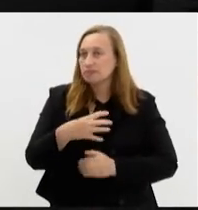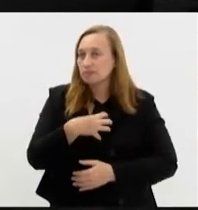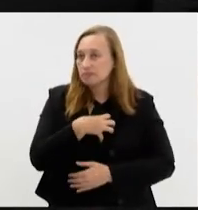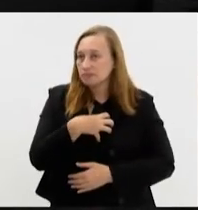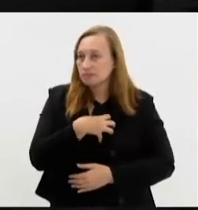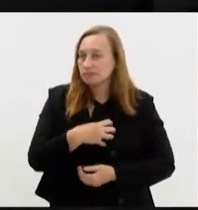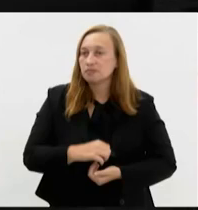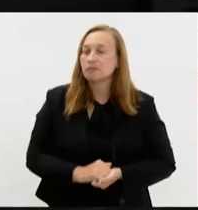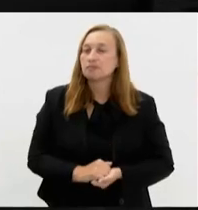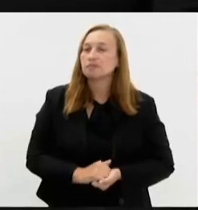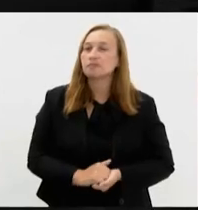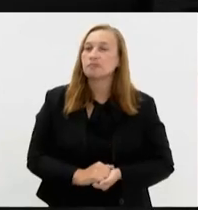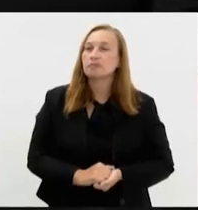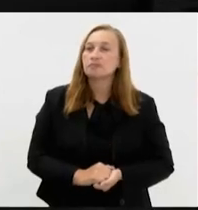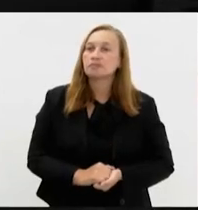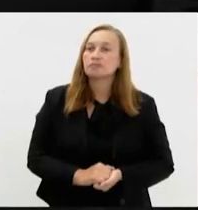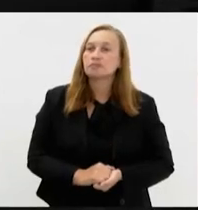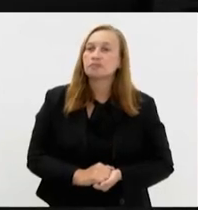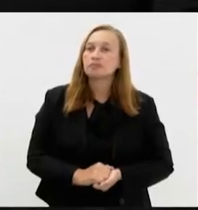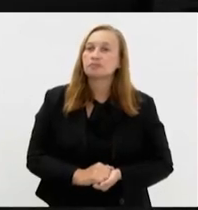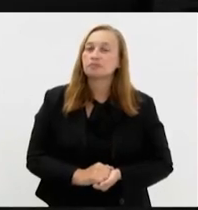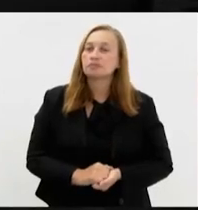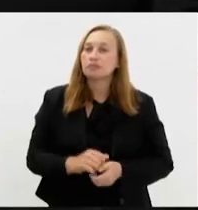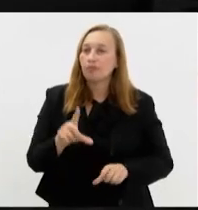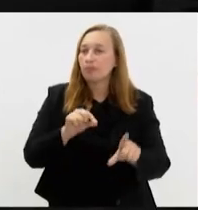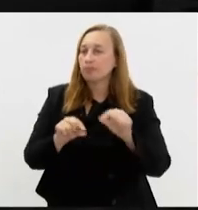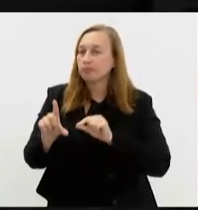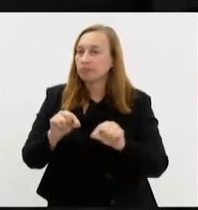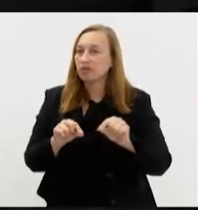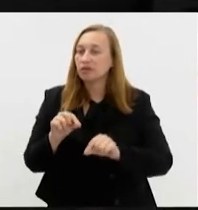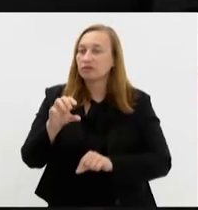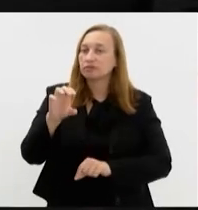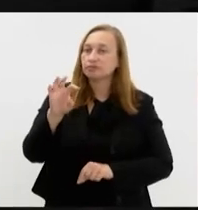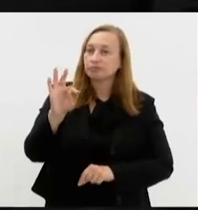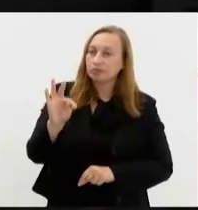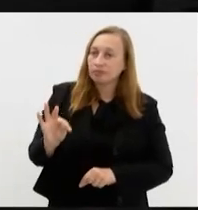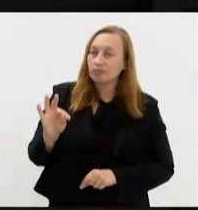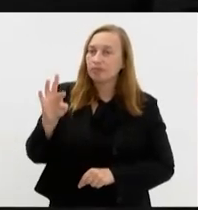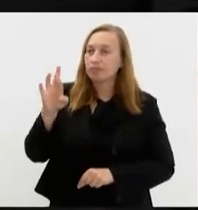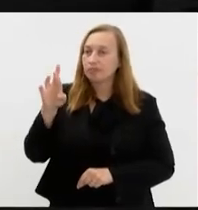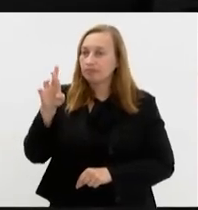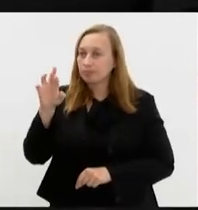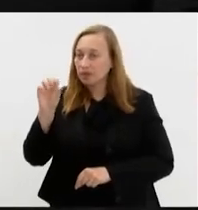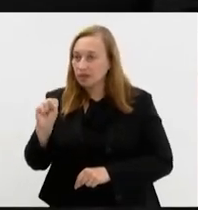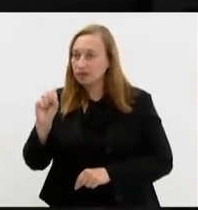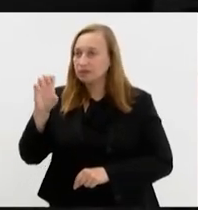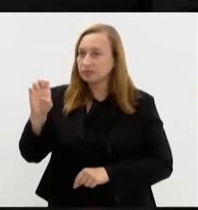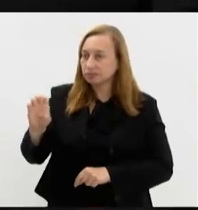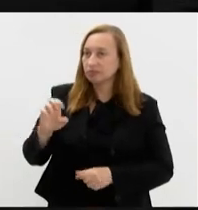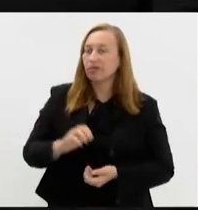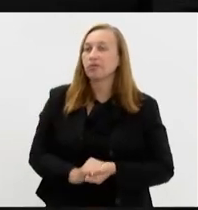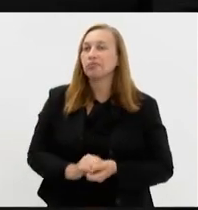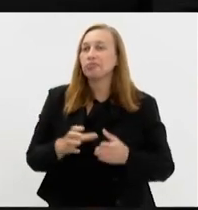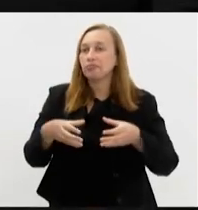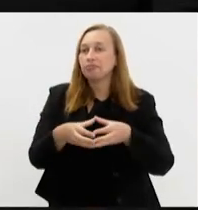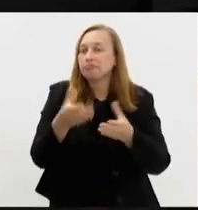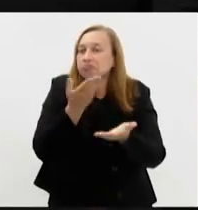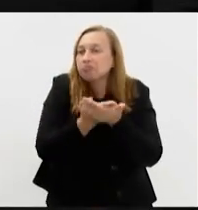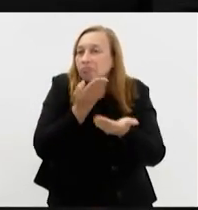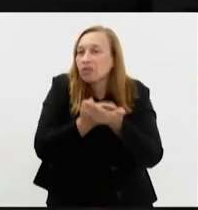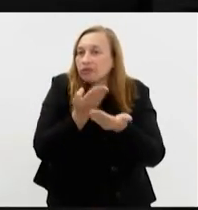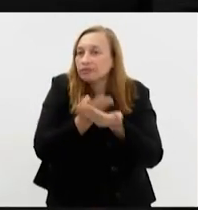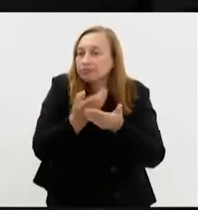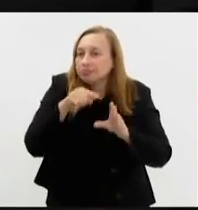um repositório de decisões do TSE o TSE inova e vai criar ali um campo de pesquisa assim